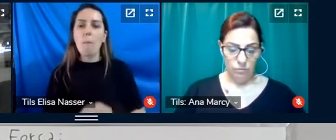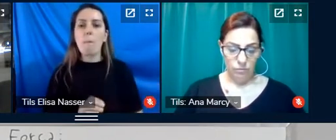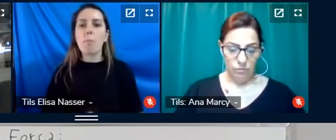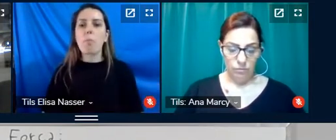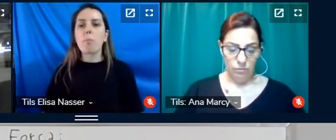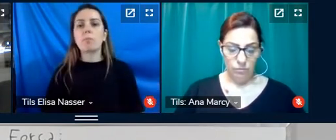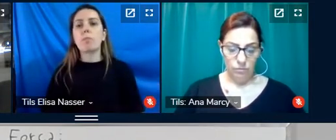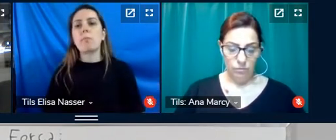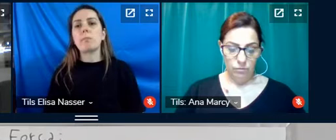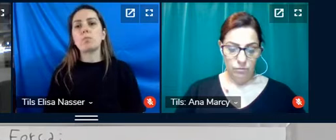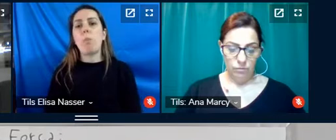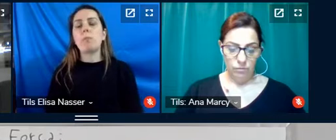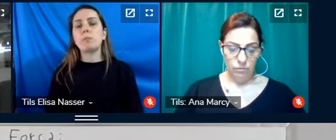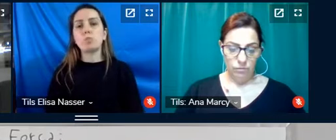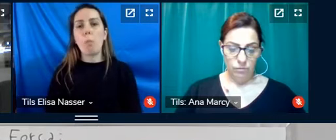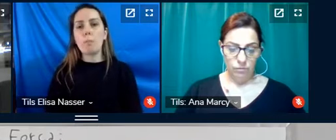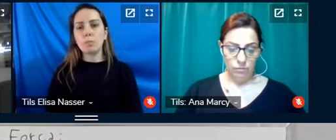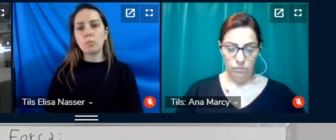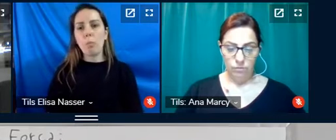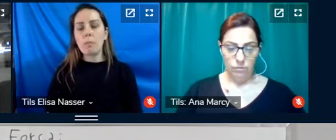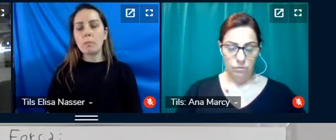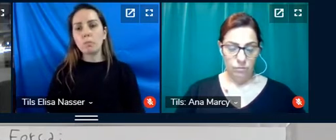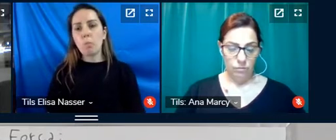Representação matemática